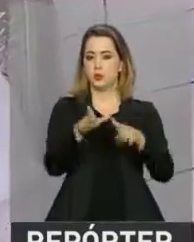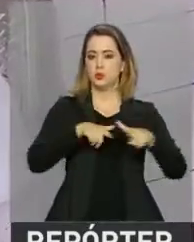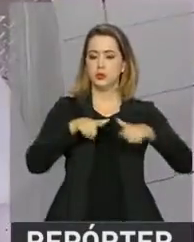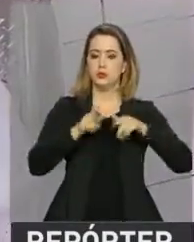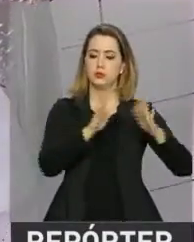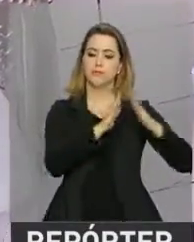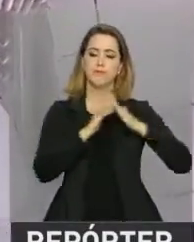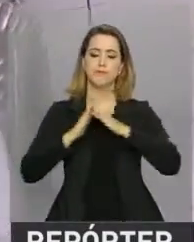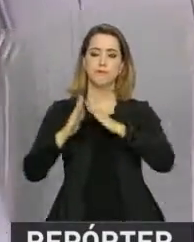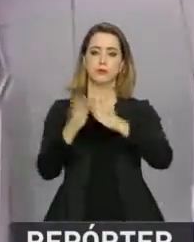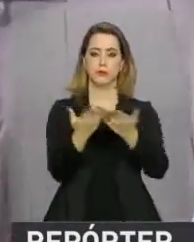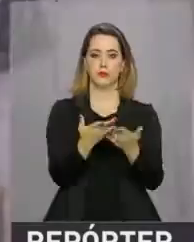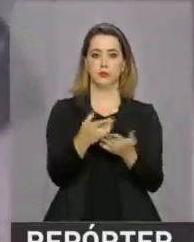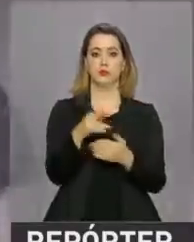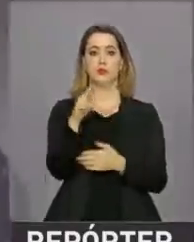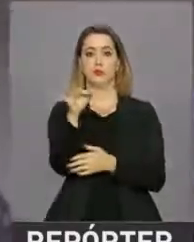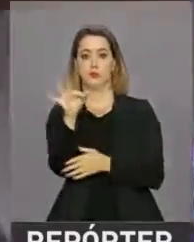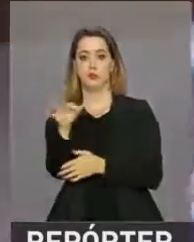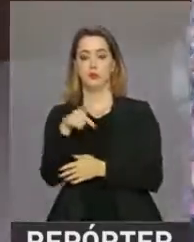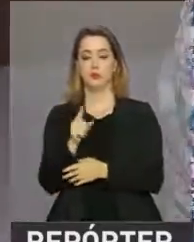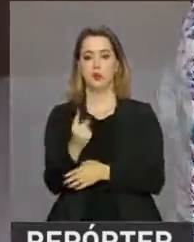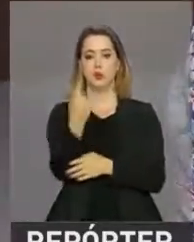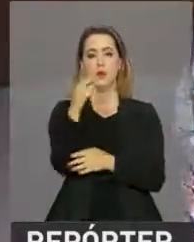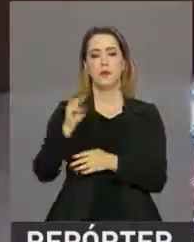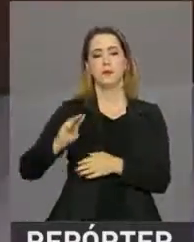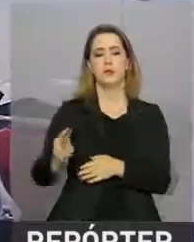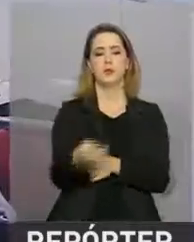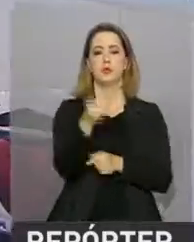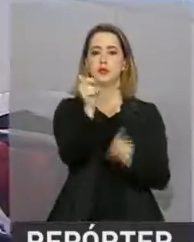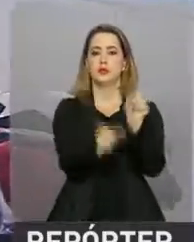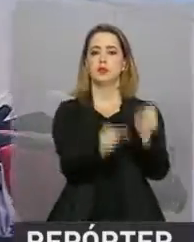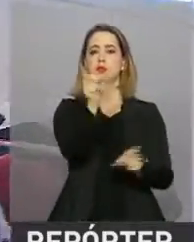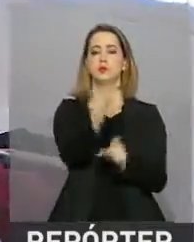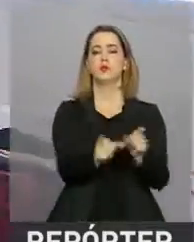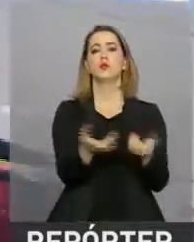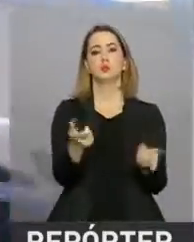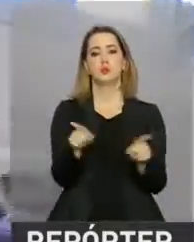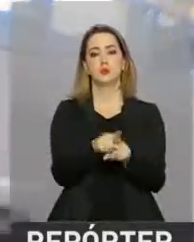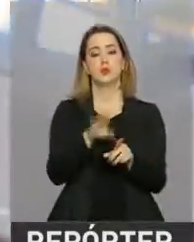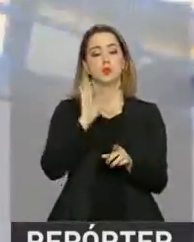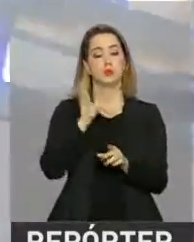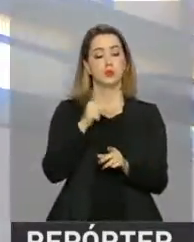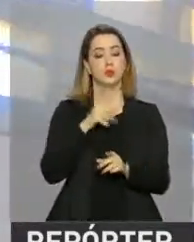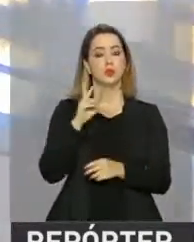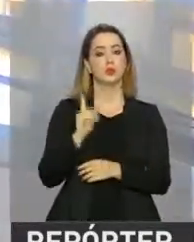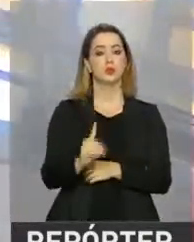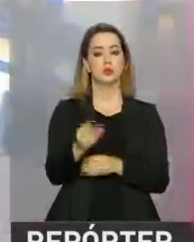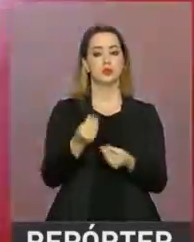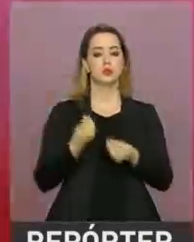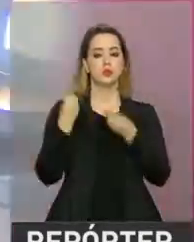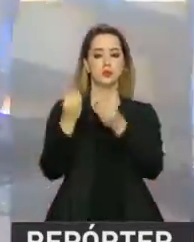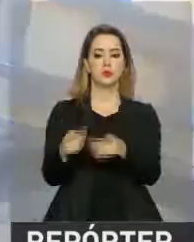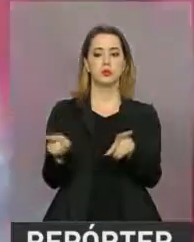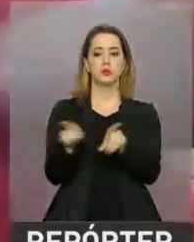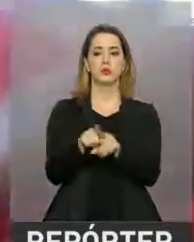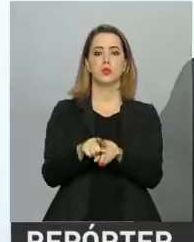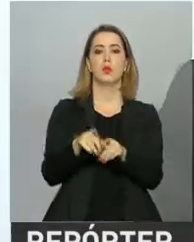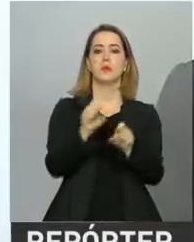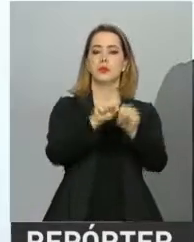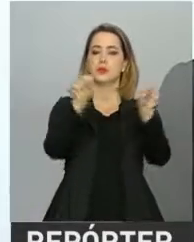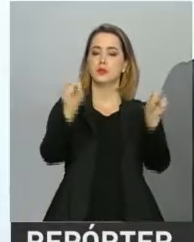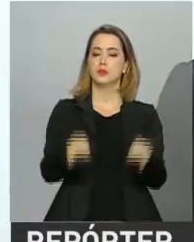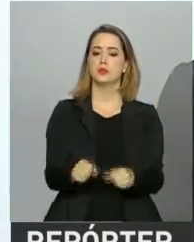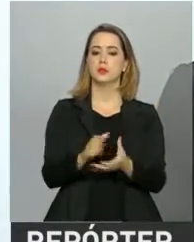Segundo a Receita Federal, hoje 1 milhão e 300 mil pessoas têm seus direitos garantidos pelo sistema.